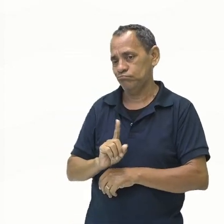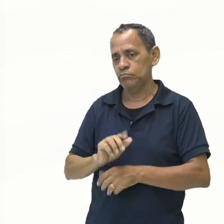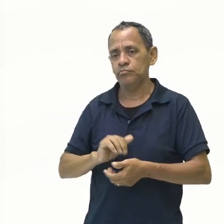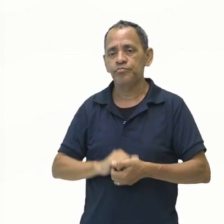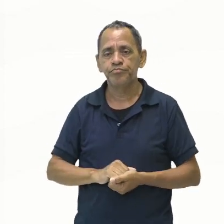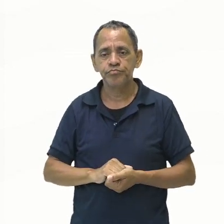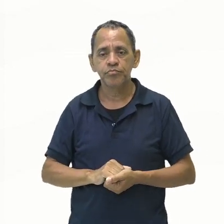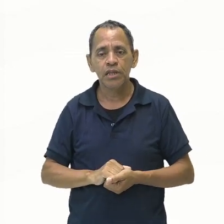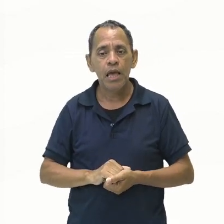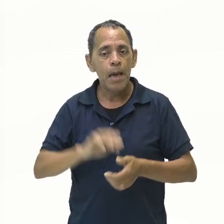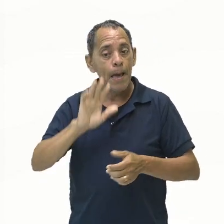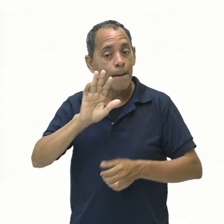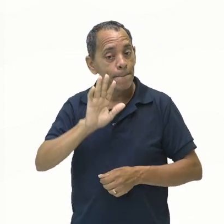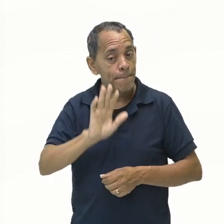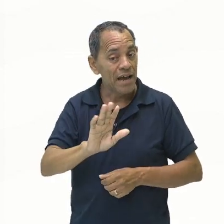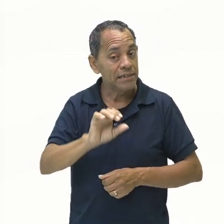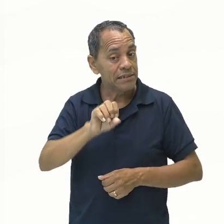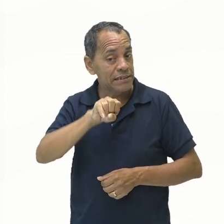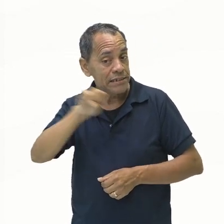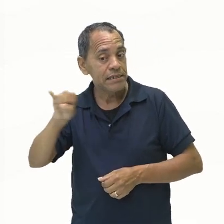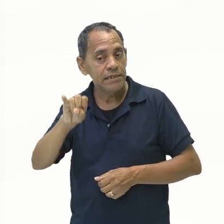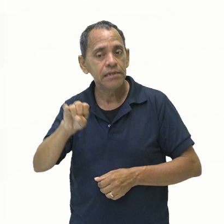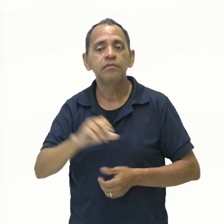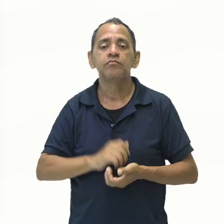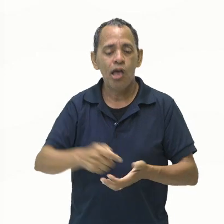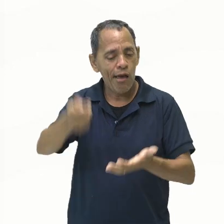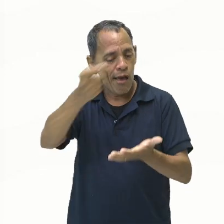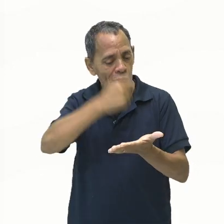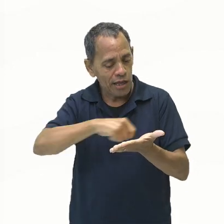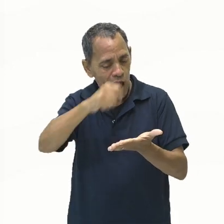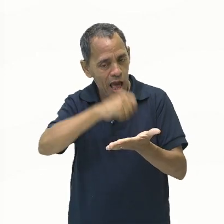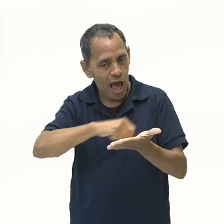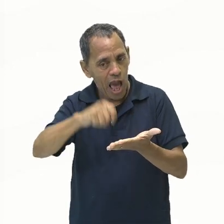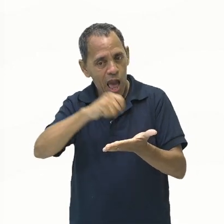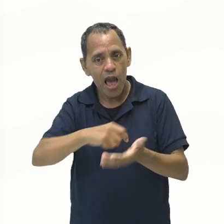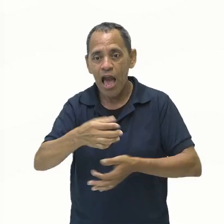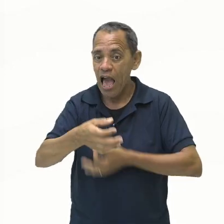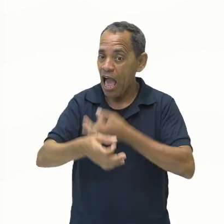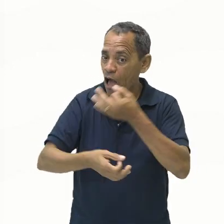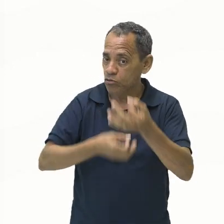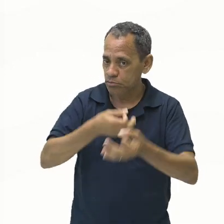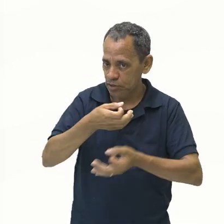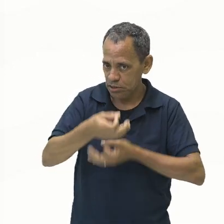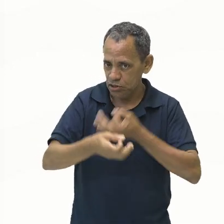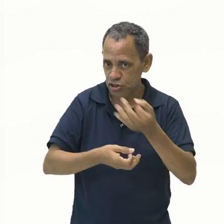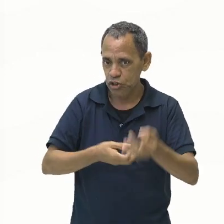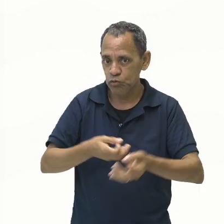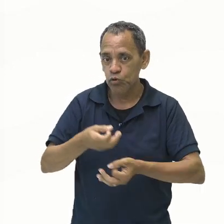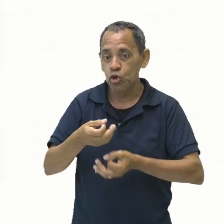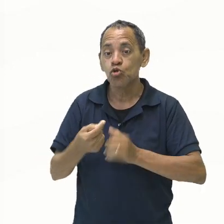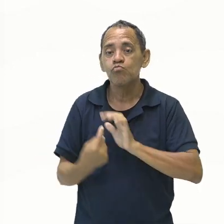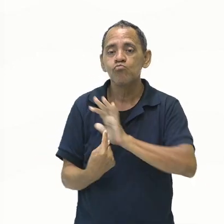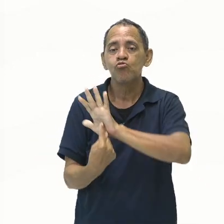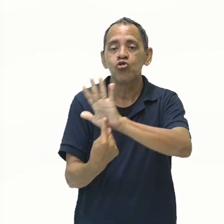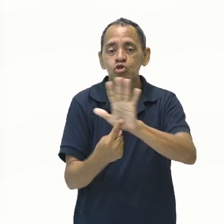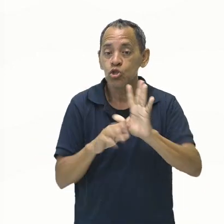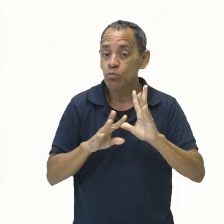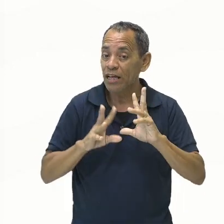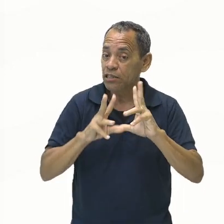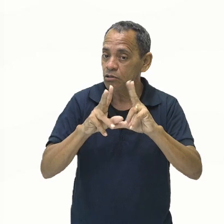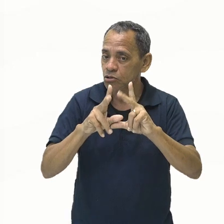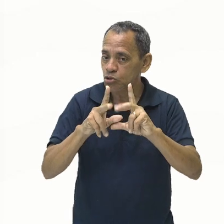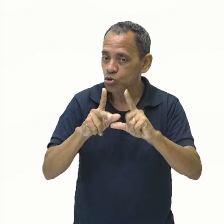argumentativa, eu vou argumentar, eu estou o quê? Expondo a minha opinião sobre aquele tema, né?